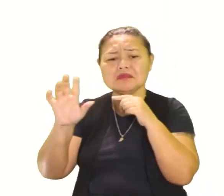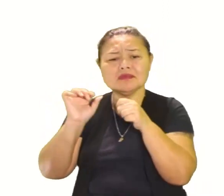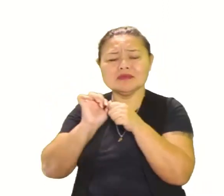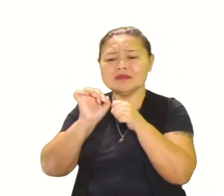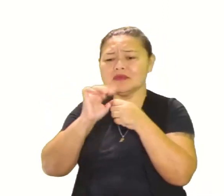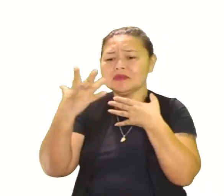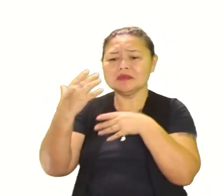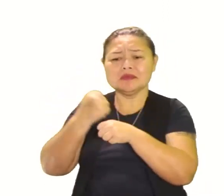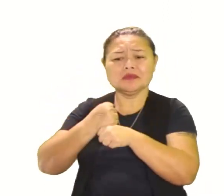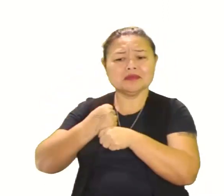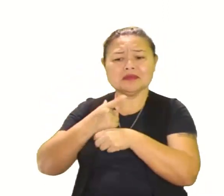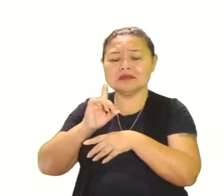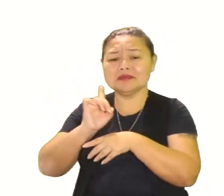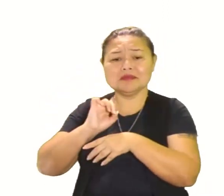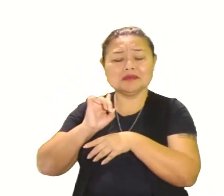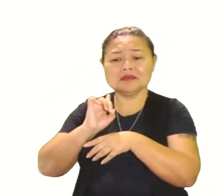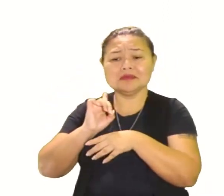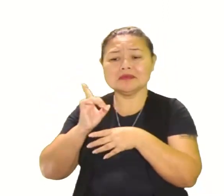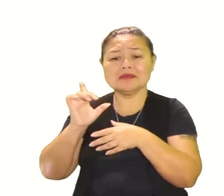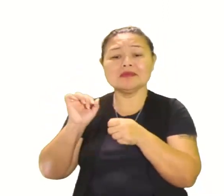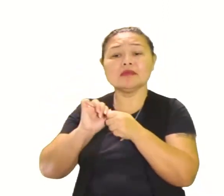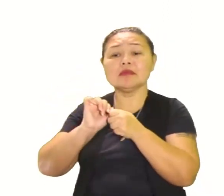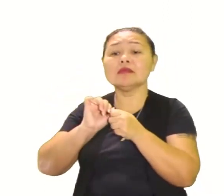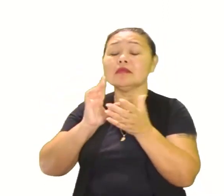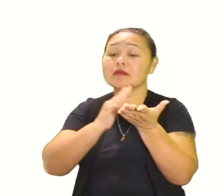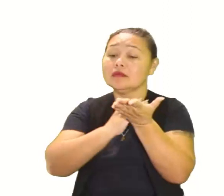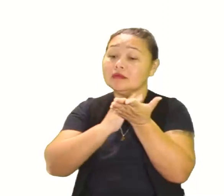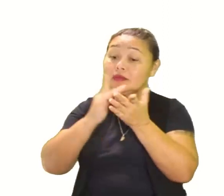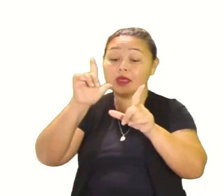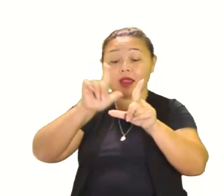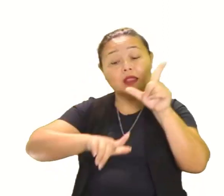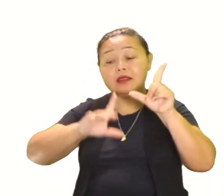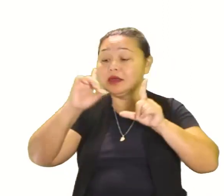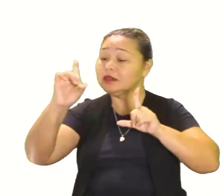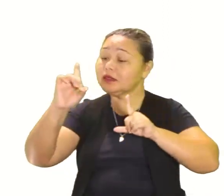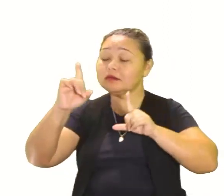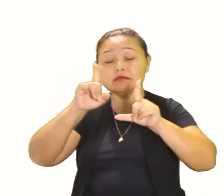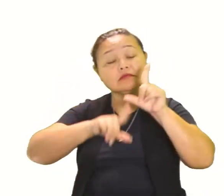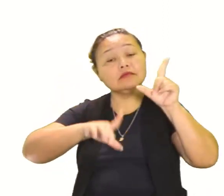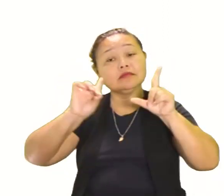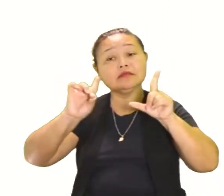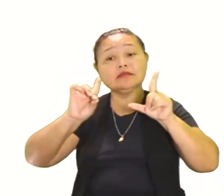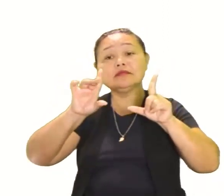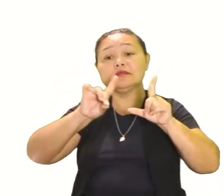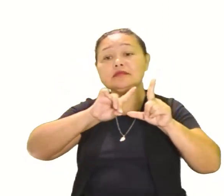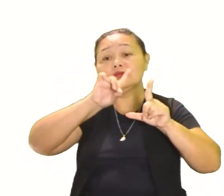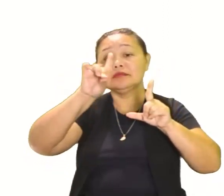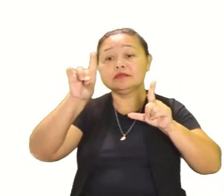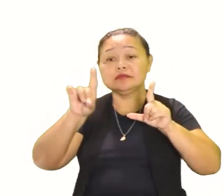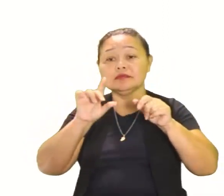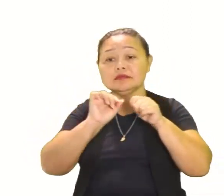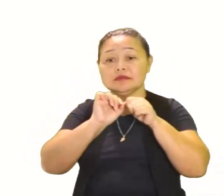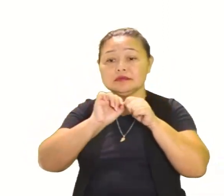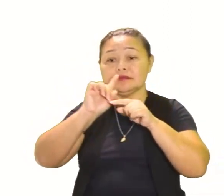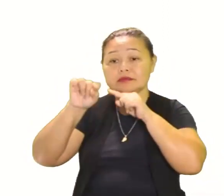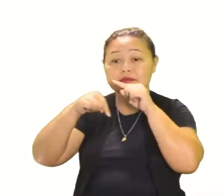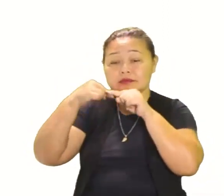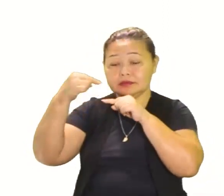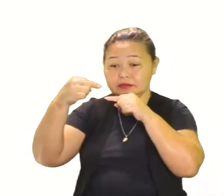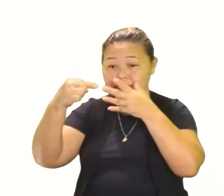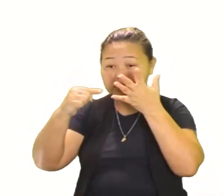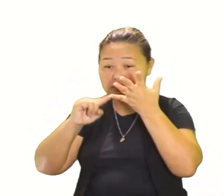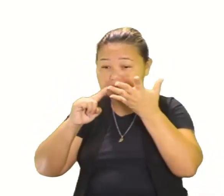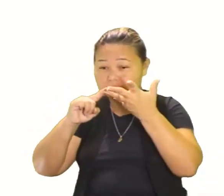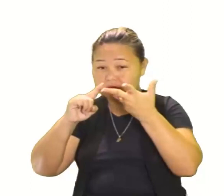ver com a parte numérica da coisa? Não. Todos eles começam com letra D. Depois do 19, o próximo elemento na